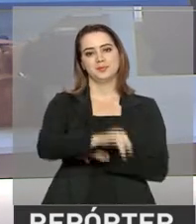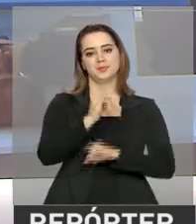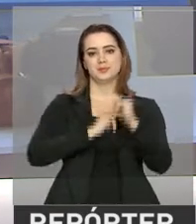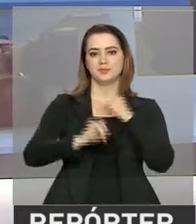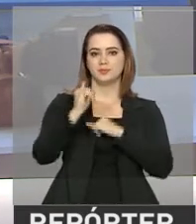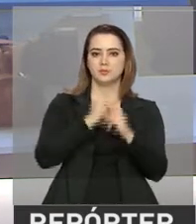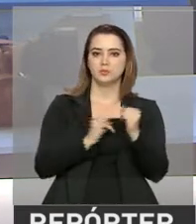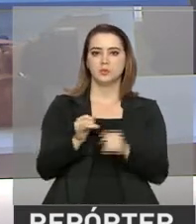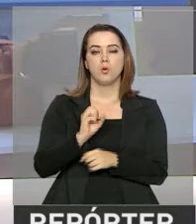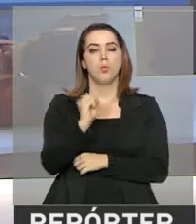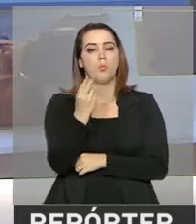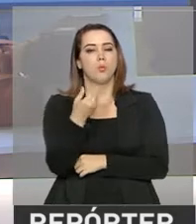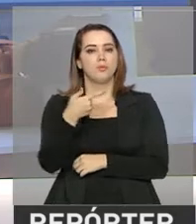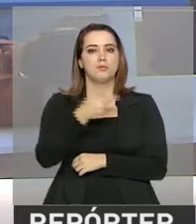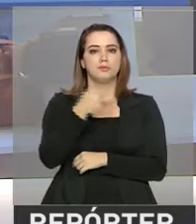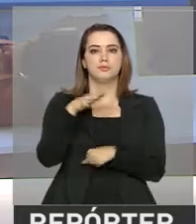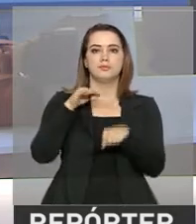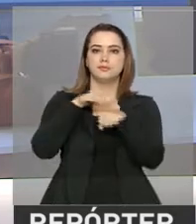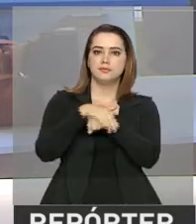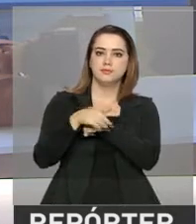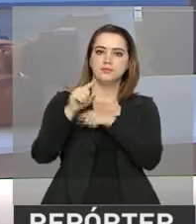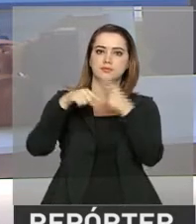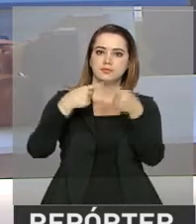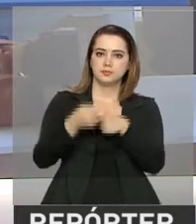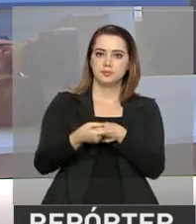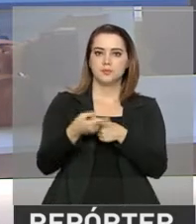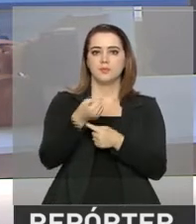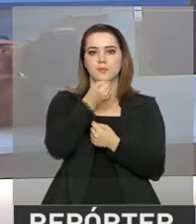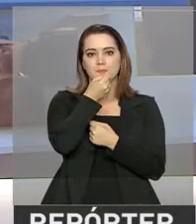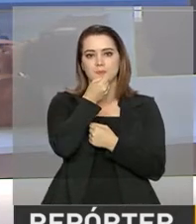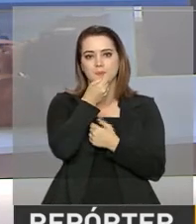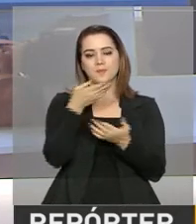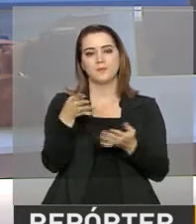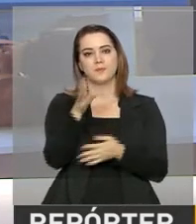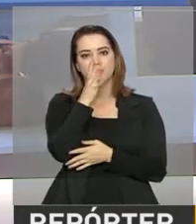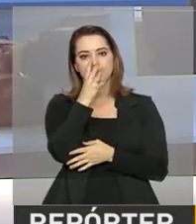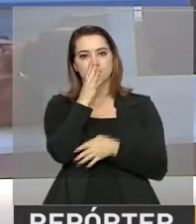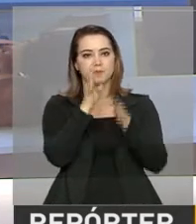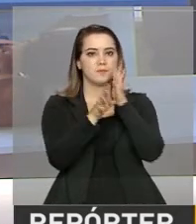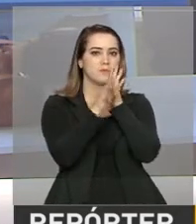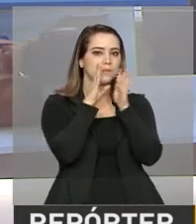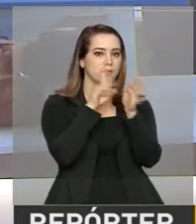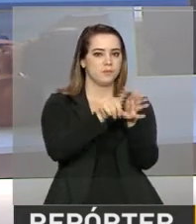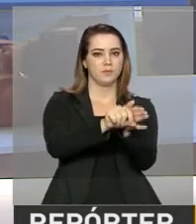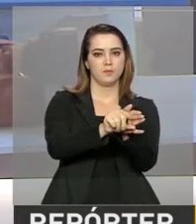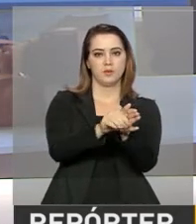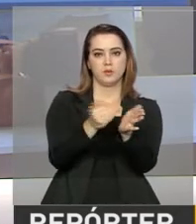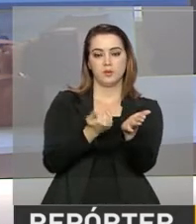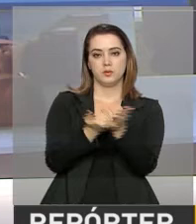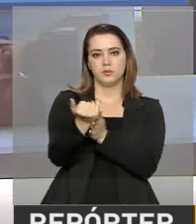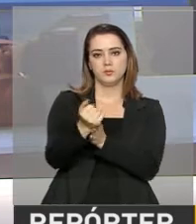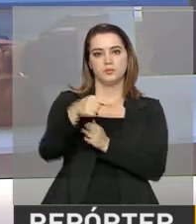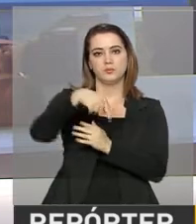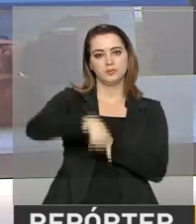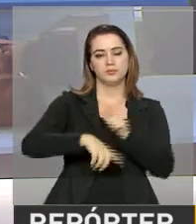com outras informações ou às 19h na nossa próxima edição. Acompanhe também as novidades em nossas redes sociais.